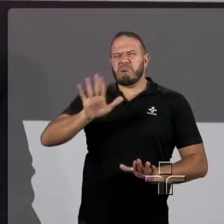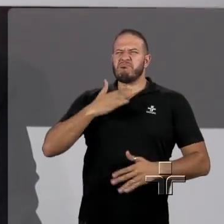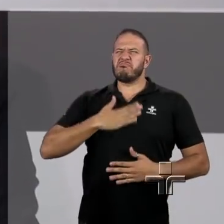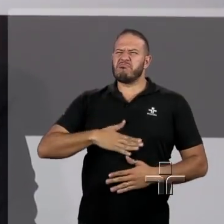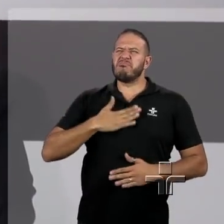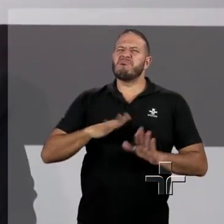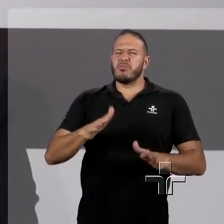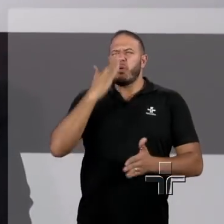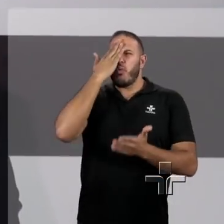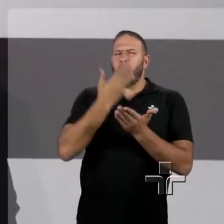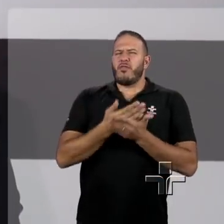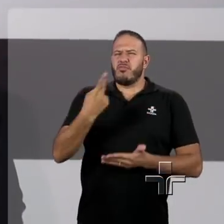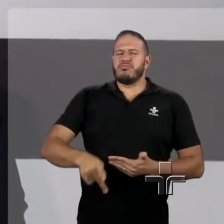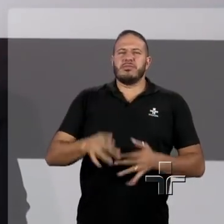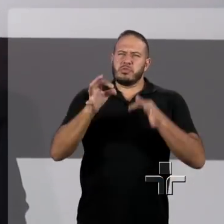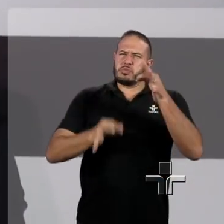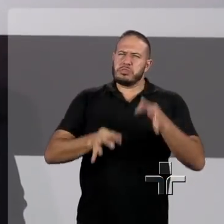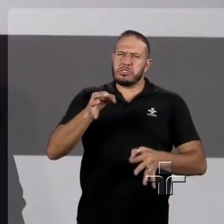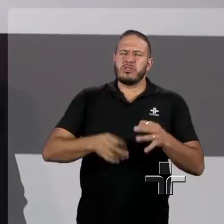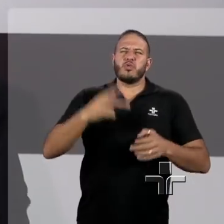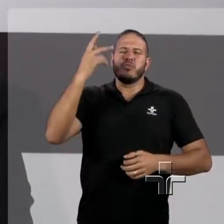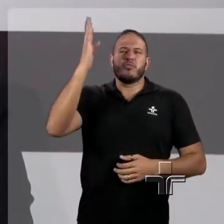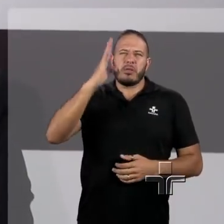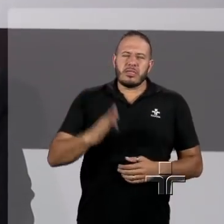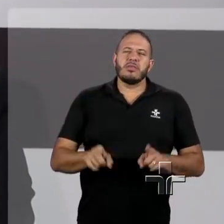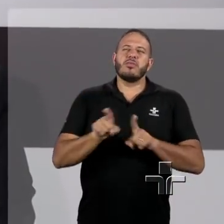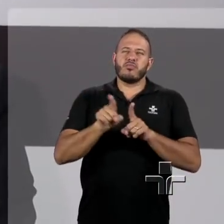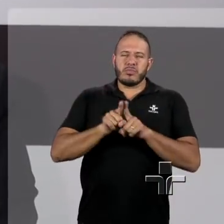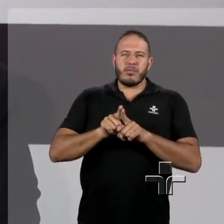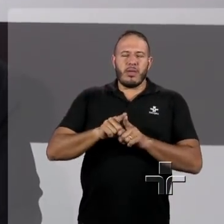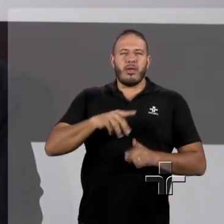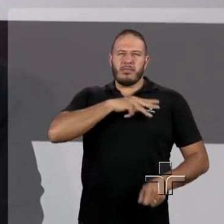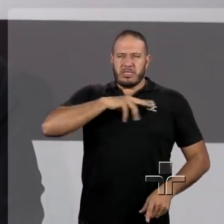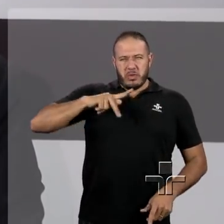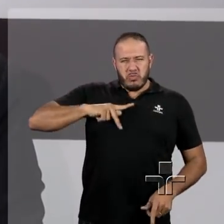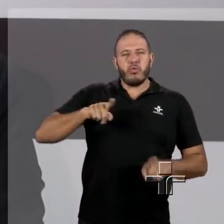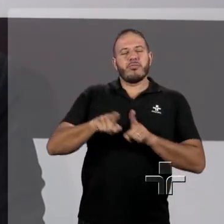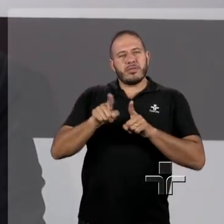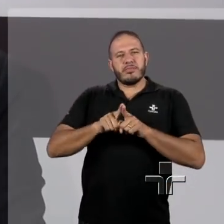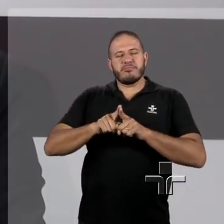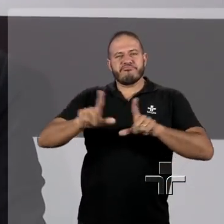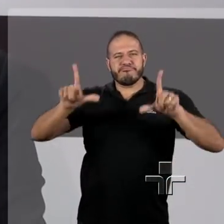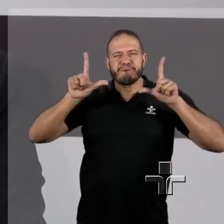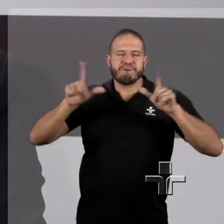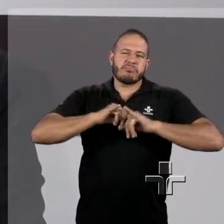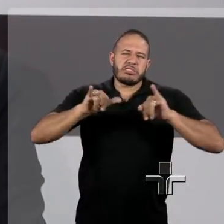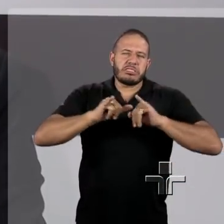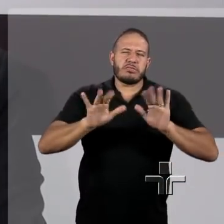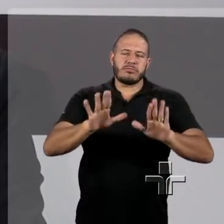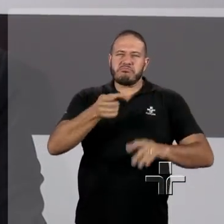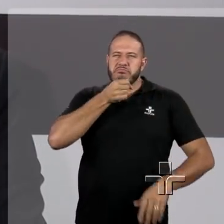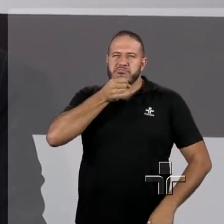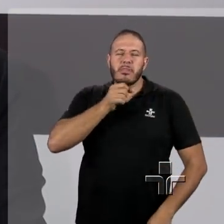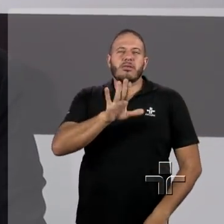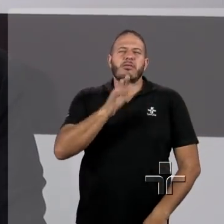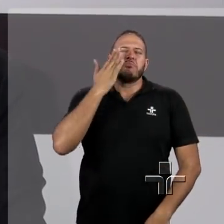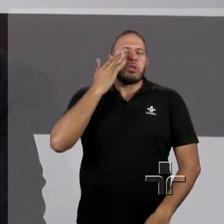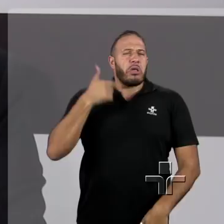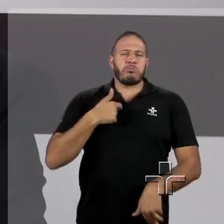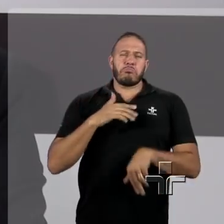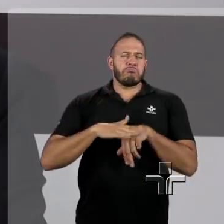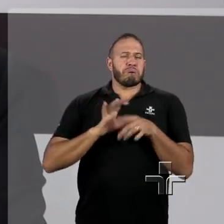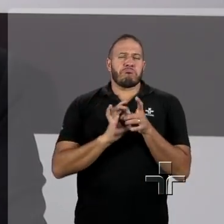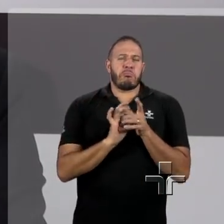muito na justiça brasileira, no Ministério Público, na imprensa e sempre estou à disposição